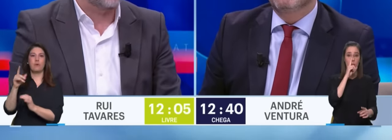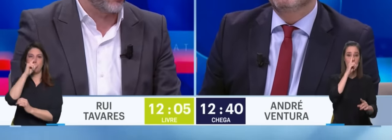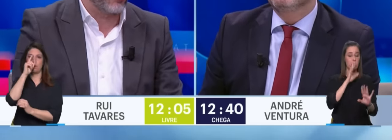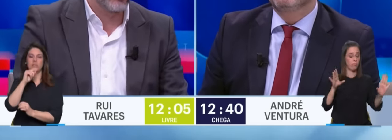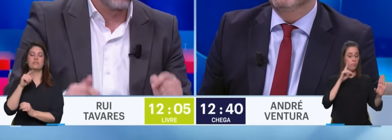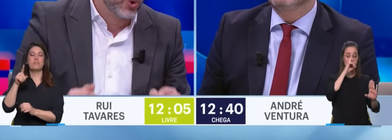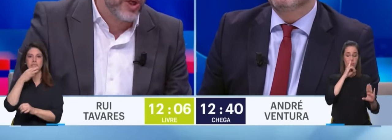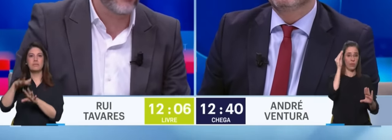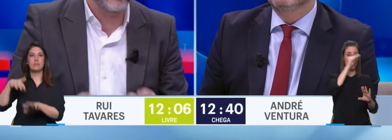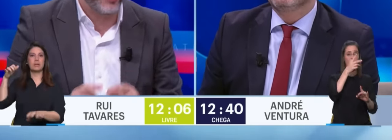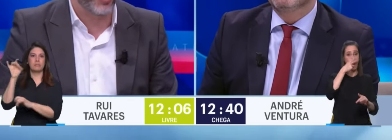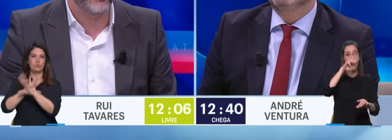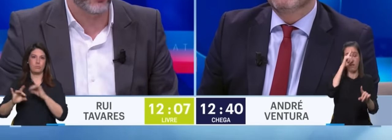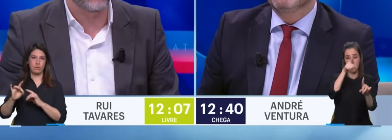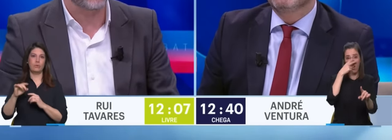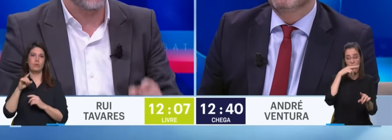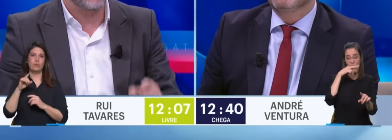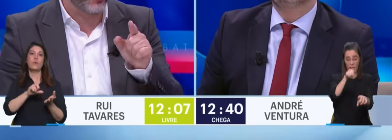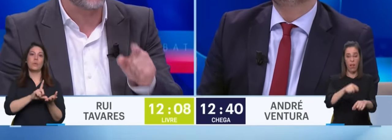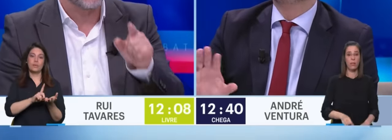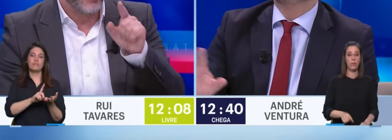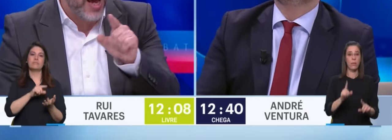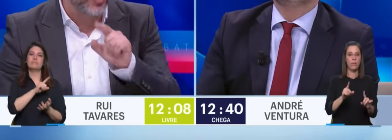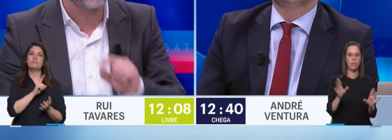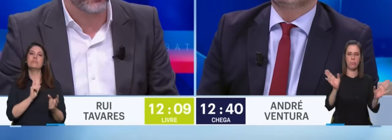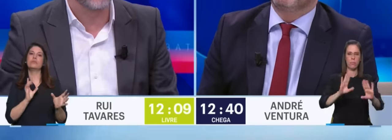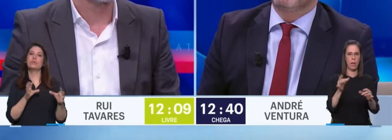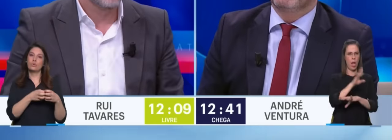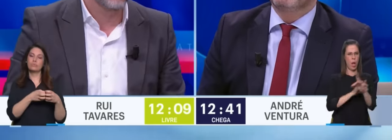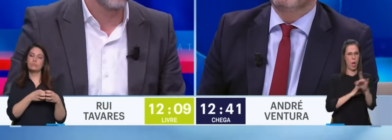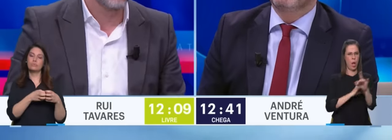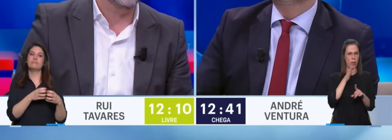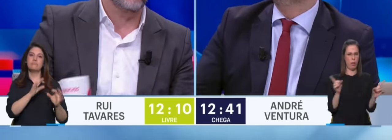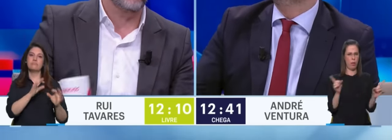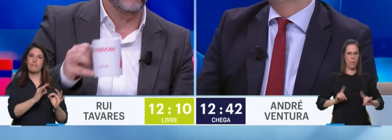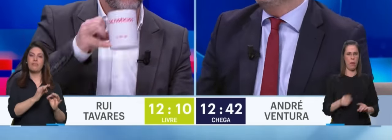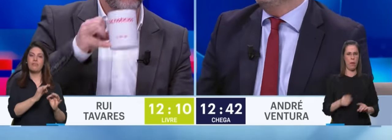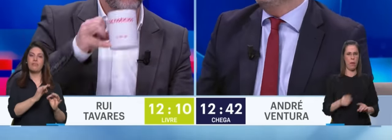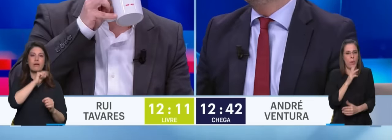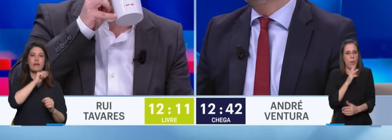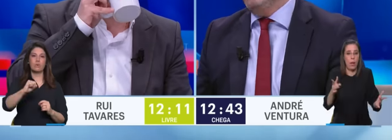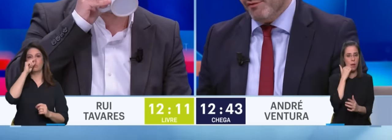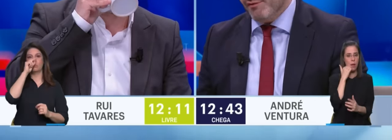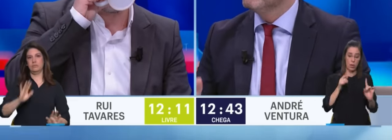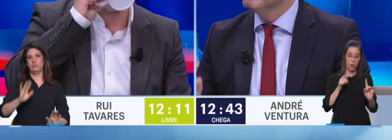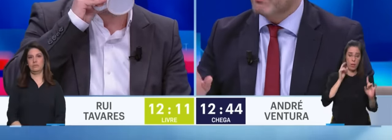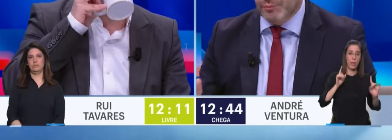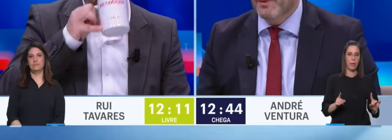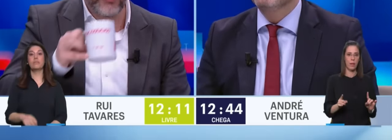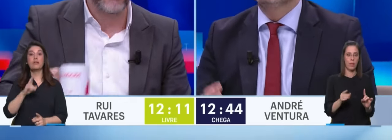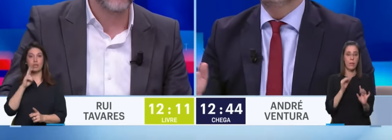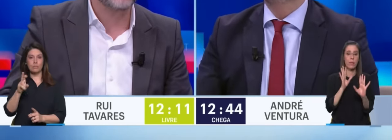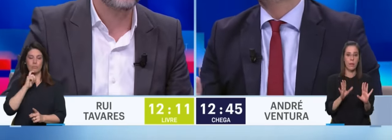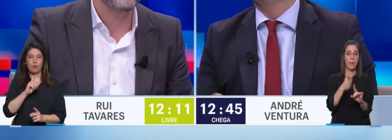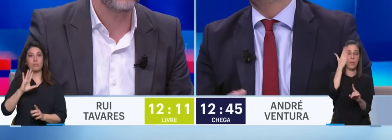Parlamento europeu os do livre irão para os verdes europeus que é um dos não vão terados primiro que nada poss responder que isto é grave pode responder mas depois temos que avançar